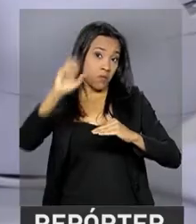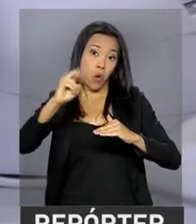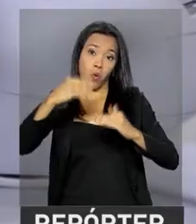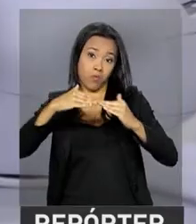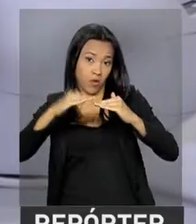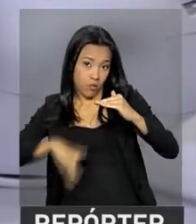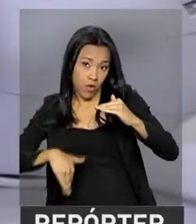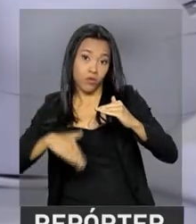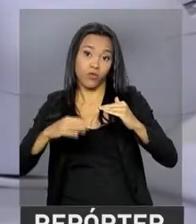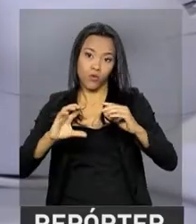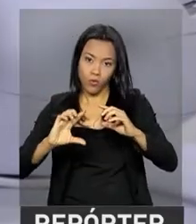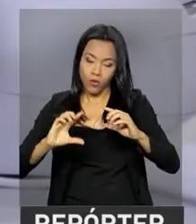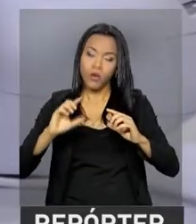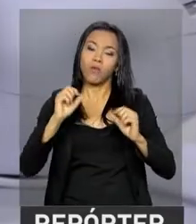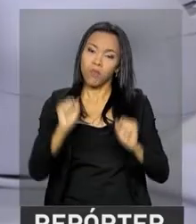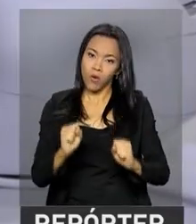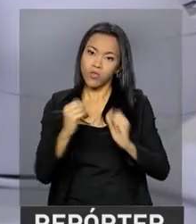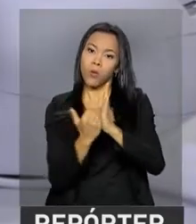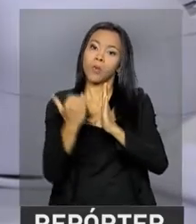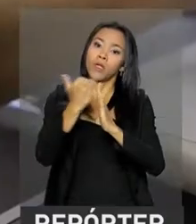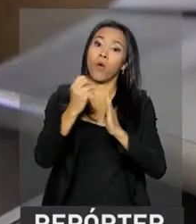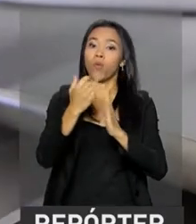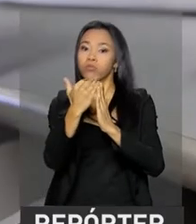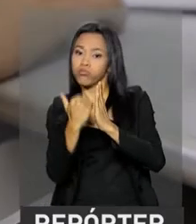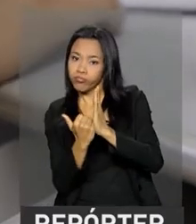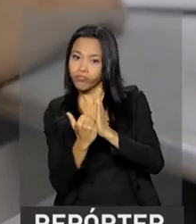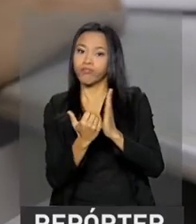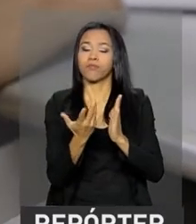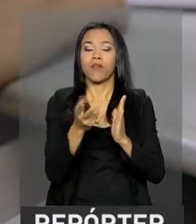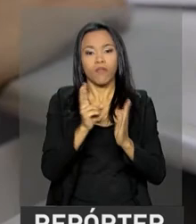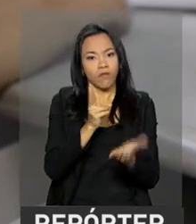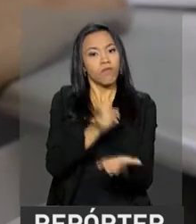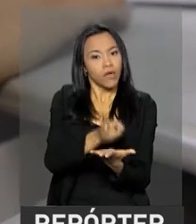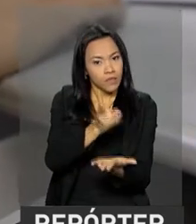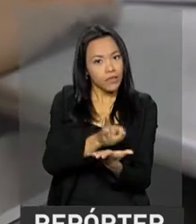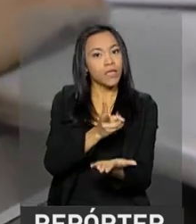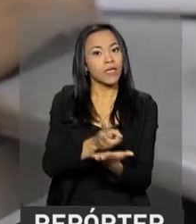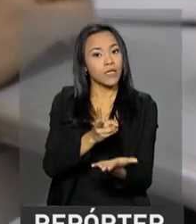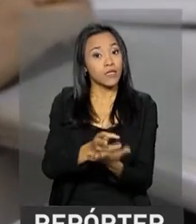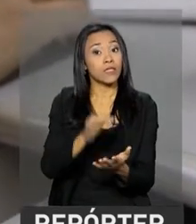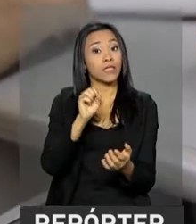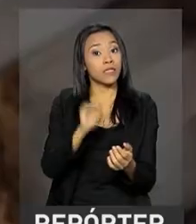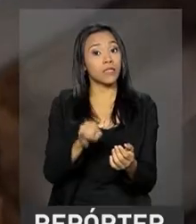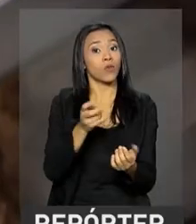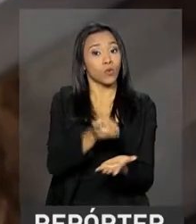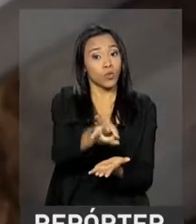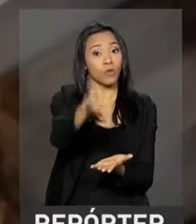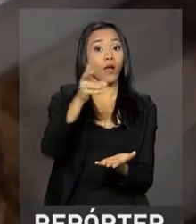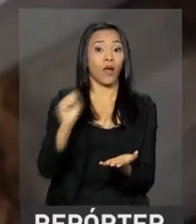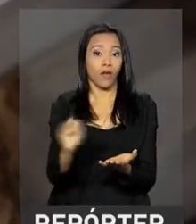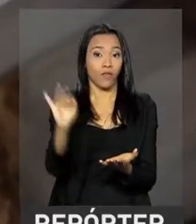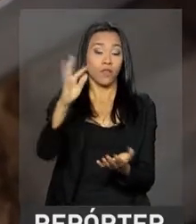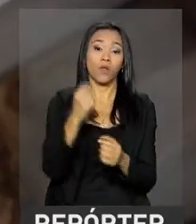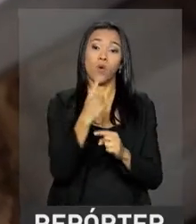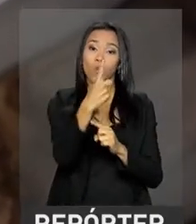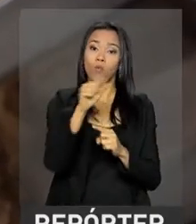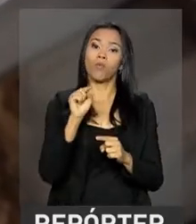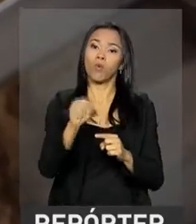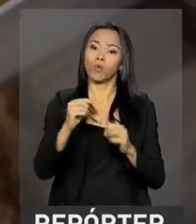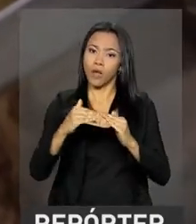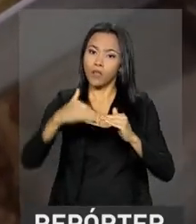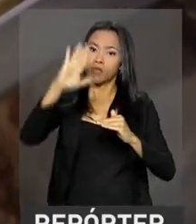ou seja a meta será cumprida a inflação ficar um ponto e meio porcentual acima ou abaixo